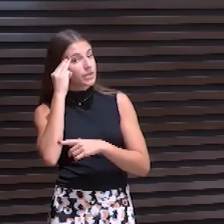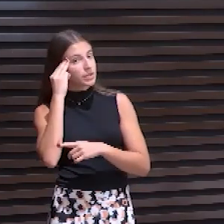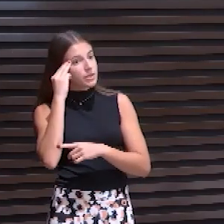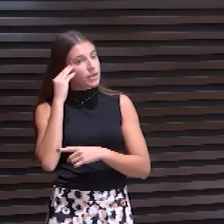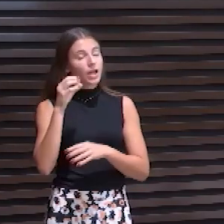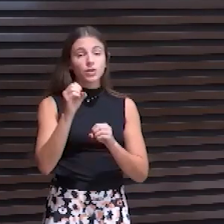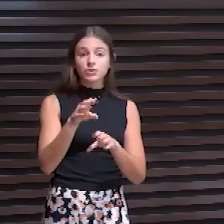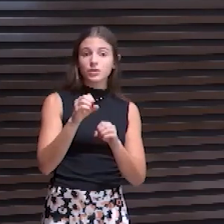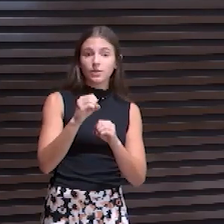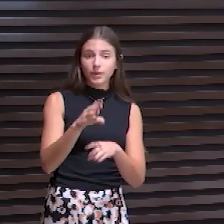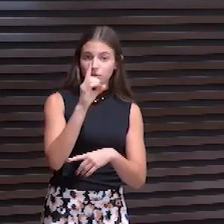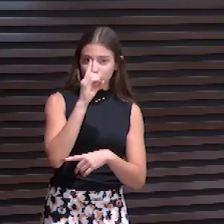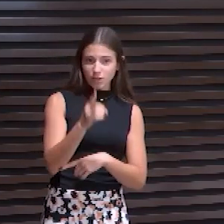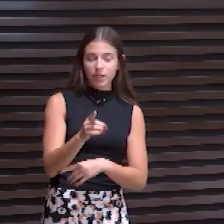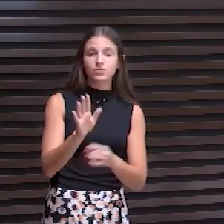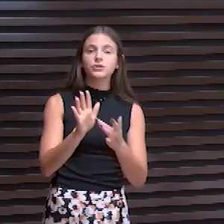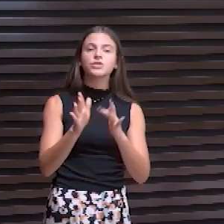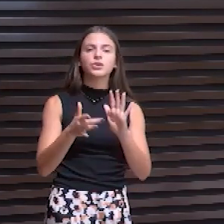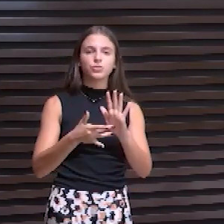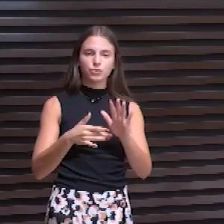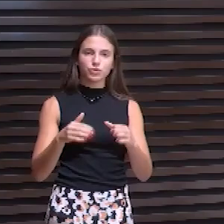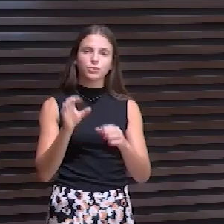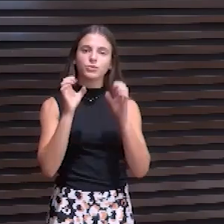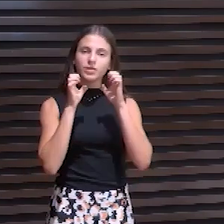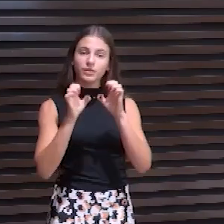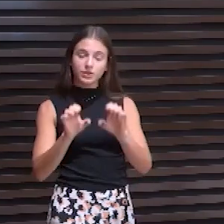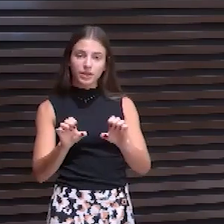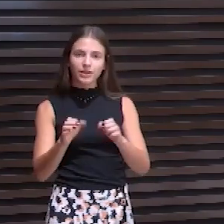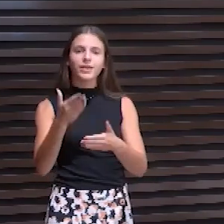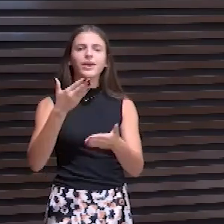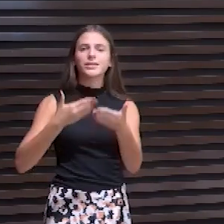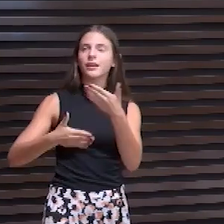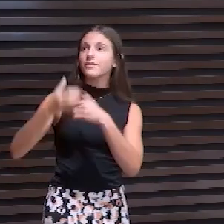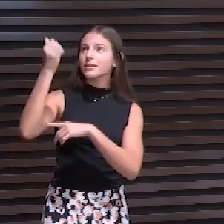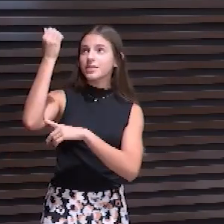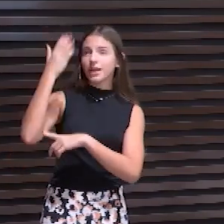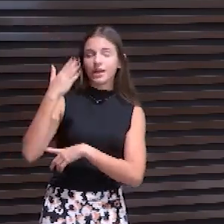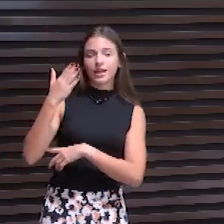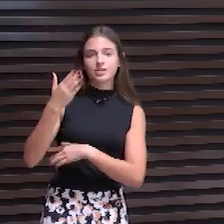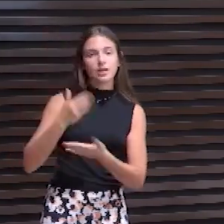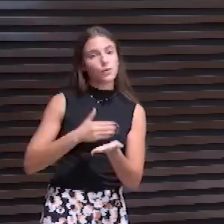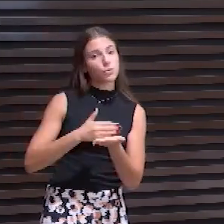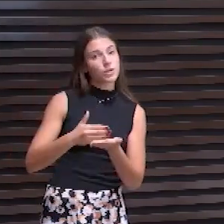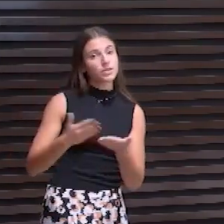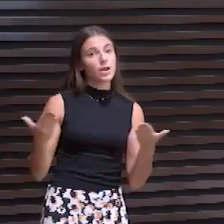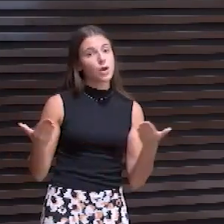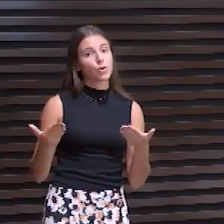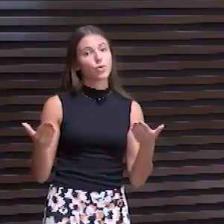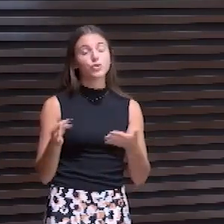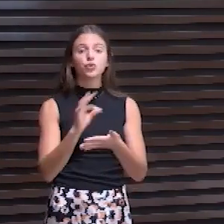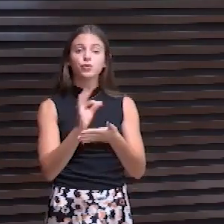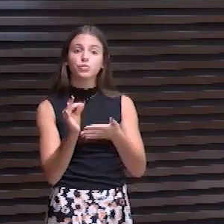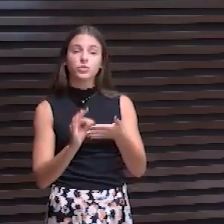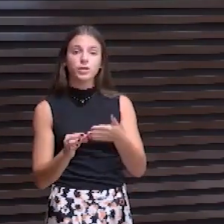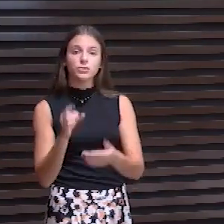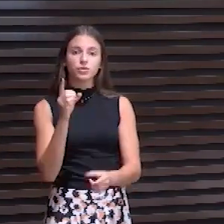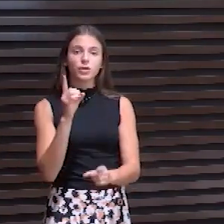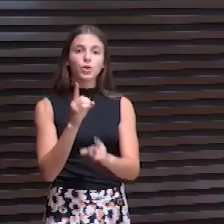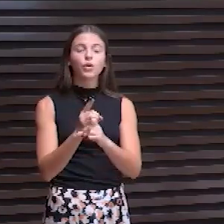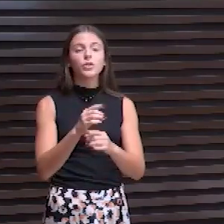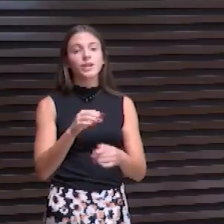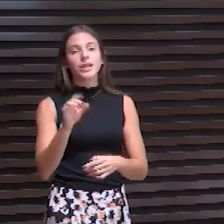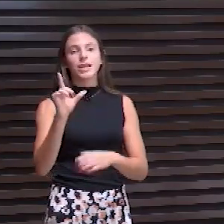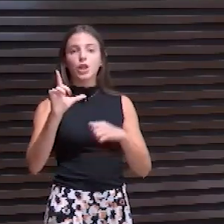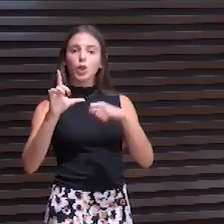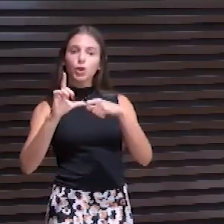diretos de Jesus nos evangelhos. E pela graça de Deus nós começaremos hoje com um texto que está lá em Lucas, o Evangelho de Jesus